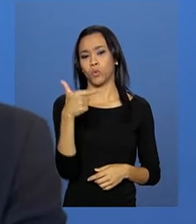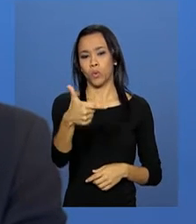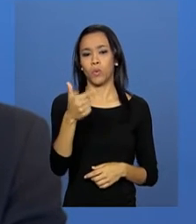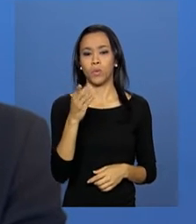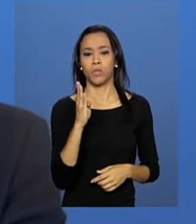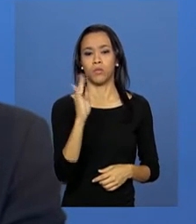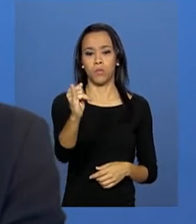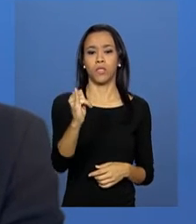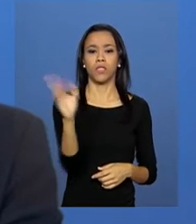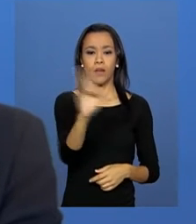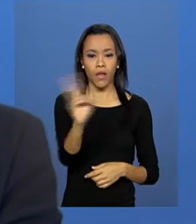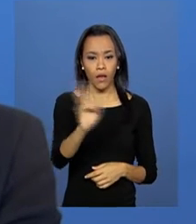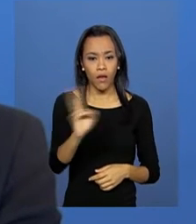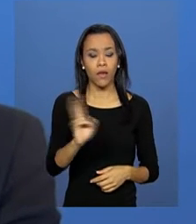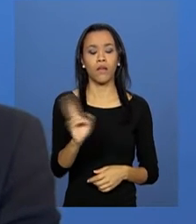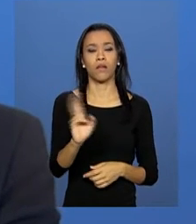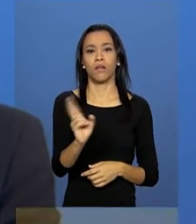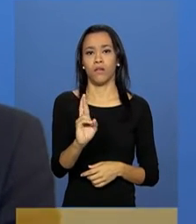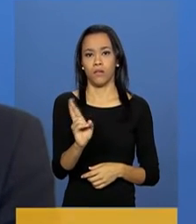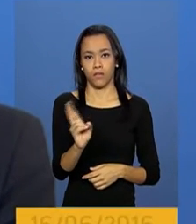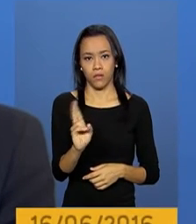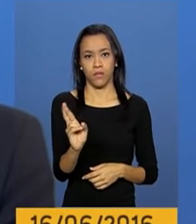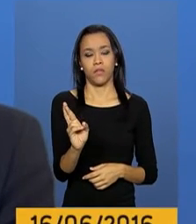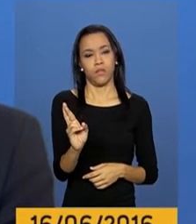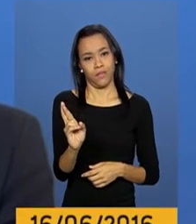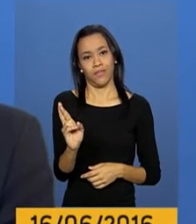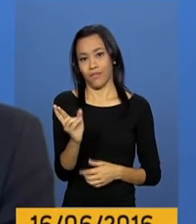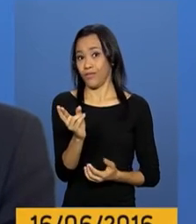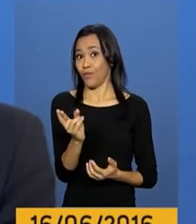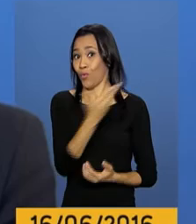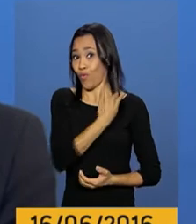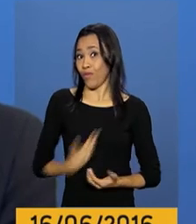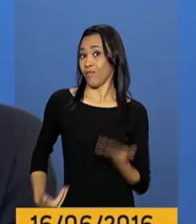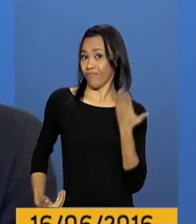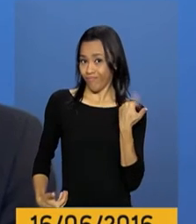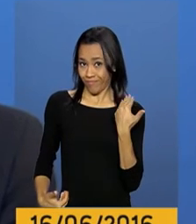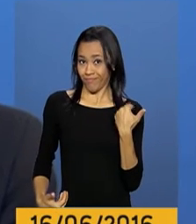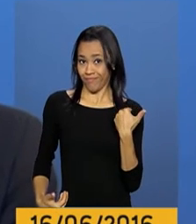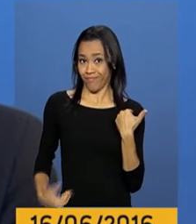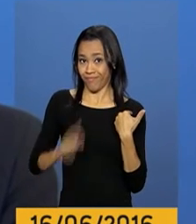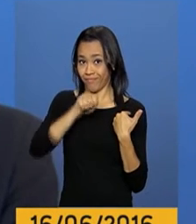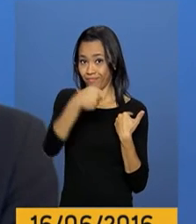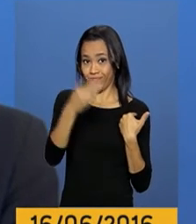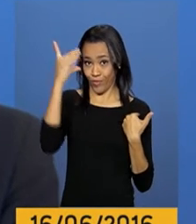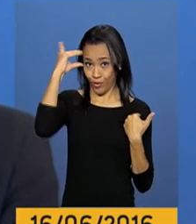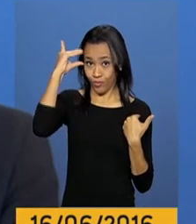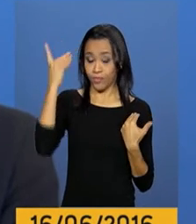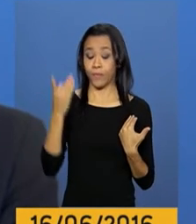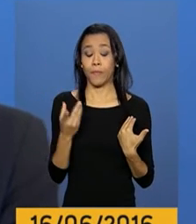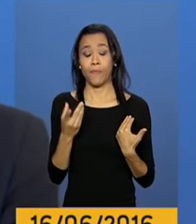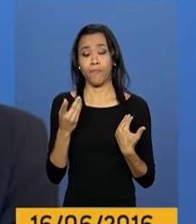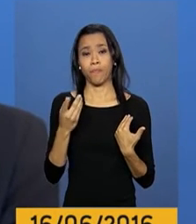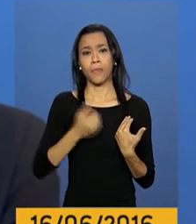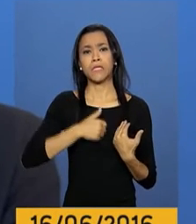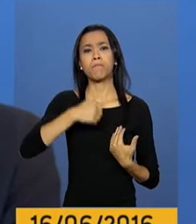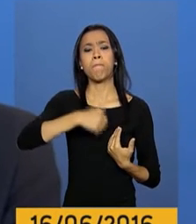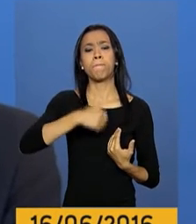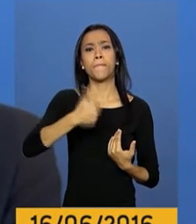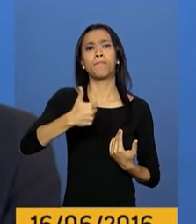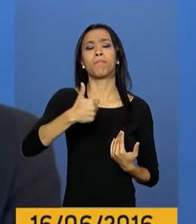engano, ainda na gestão da presidente Dilma, e logo nas primeiras